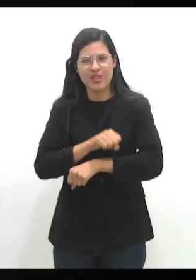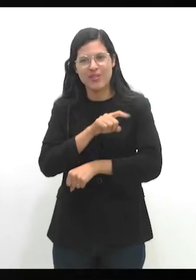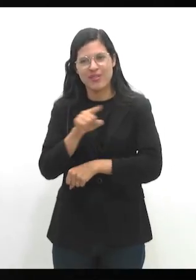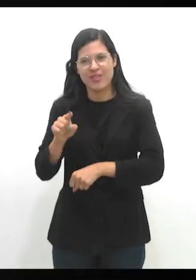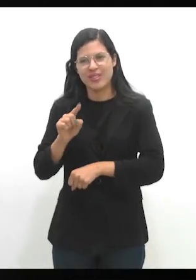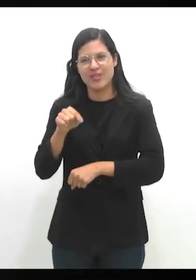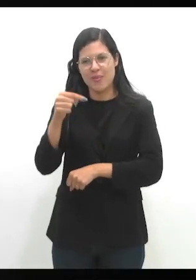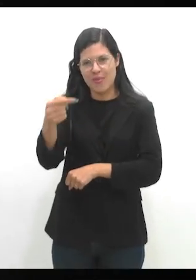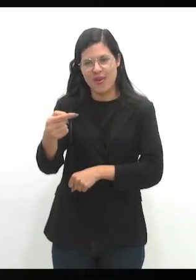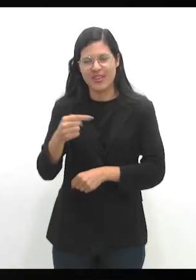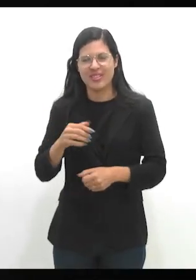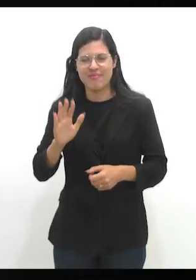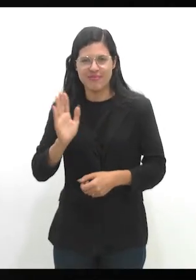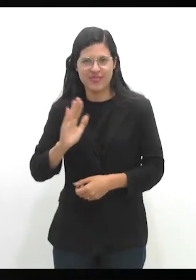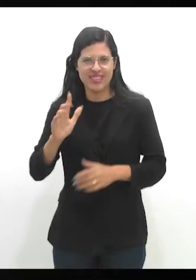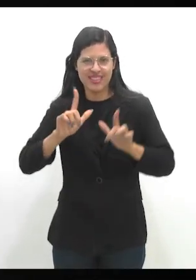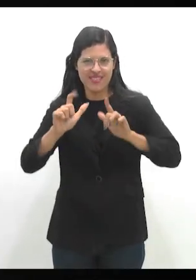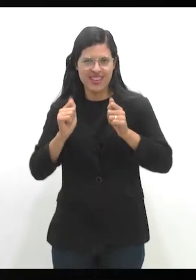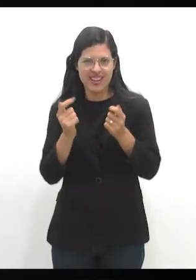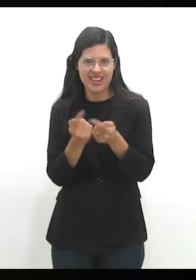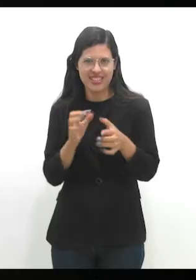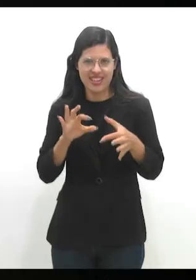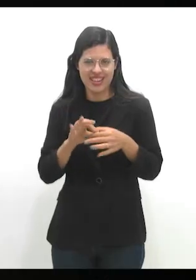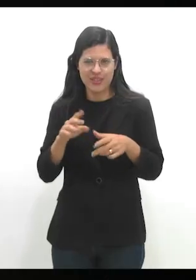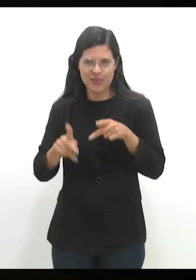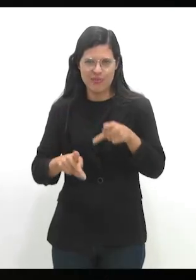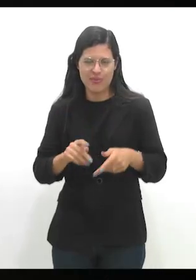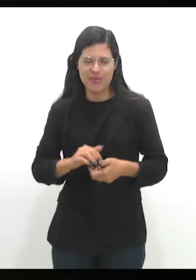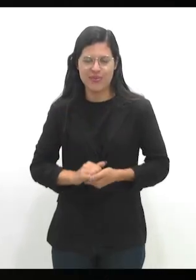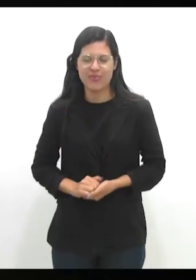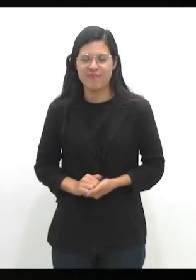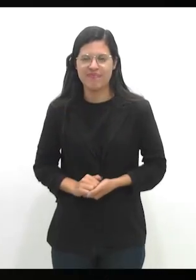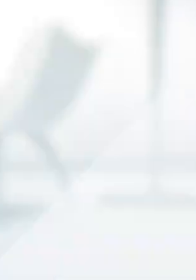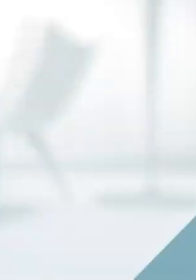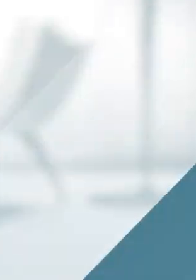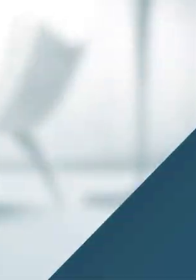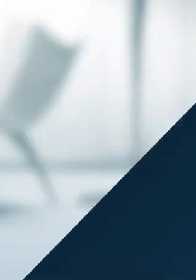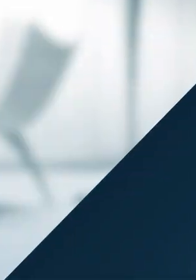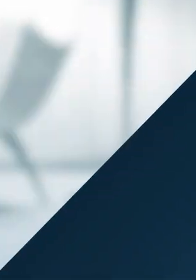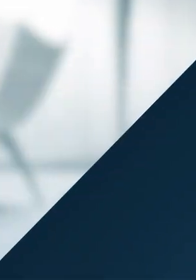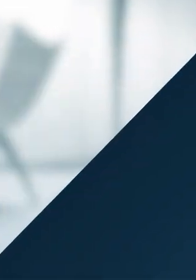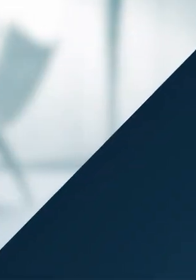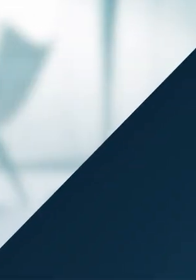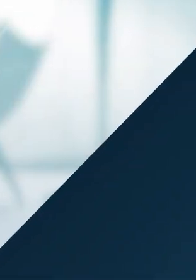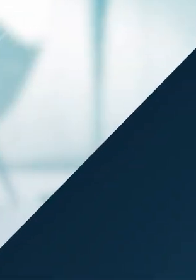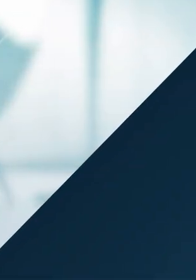Estou esperando vocês no próximo programa. Até lá, TV Alerj, o canal do povo.